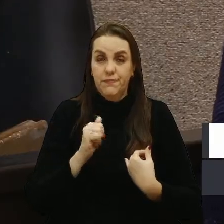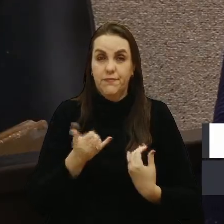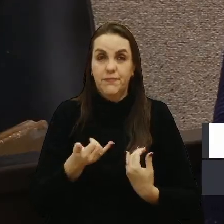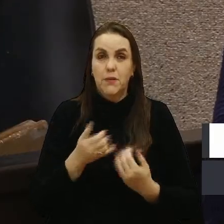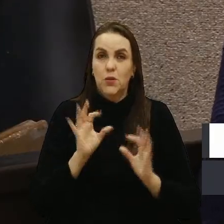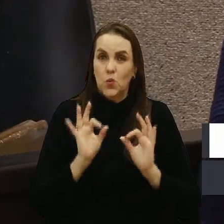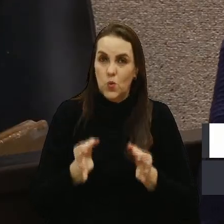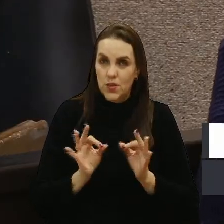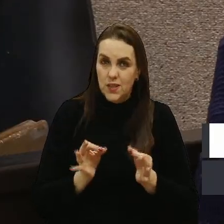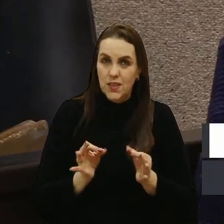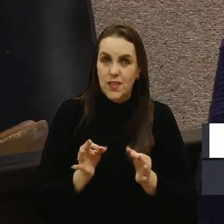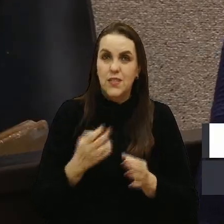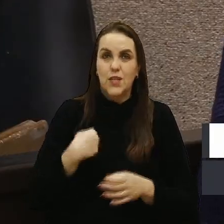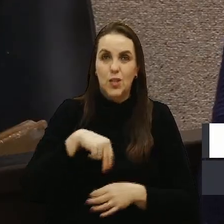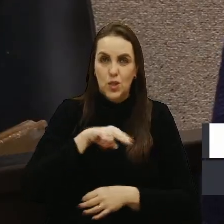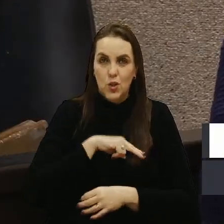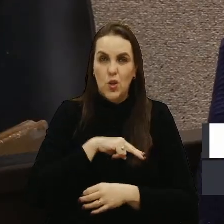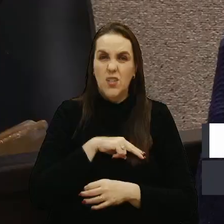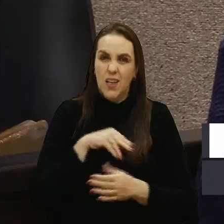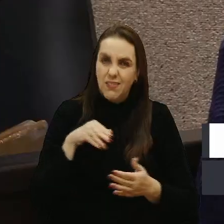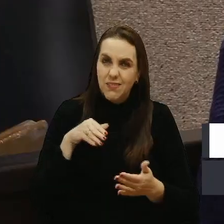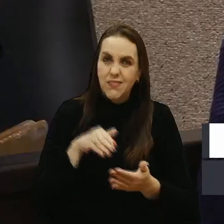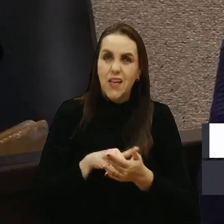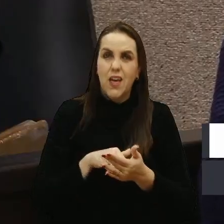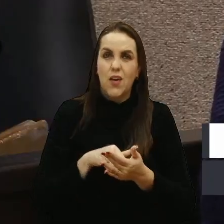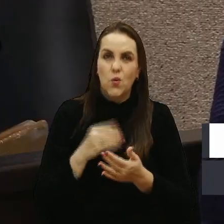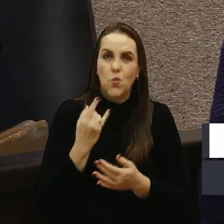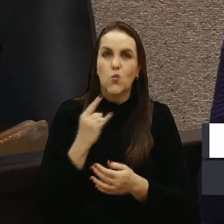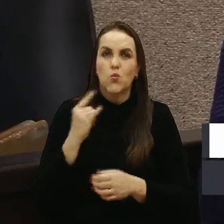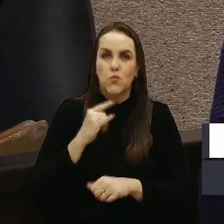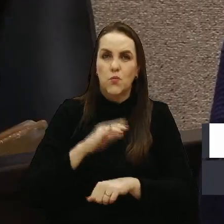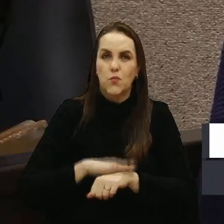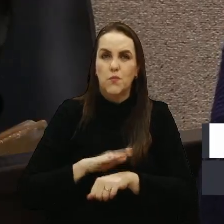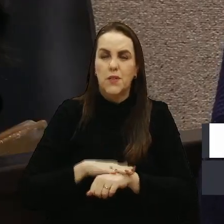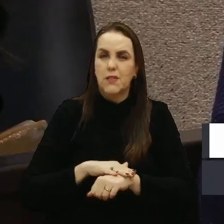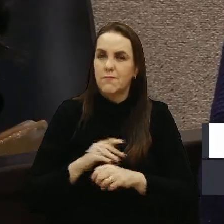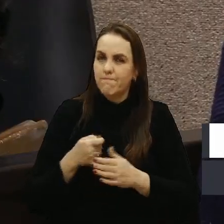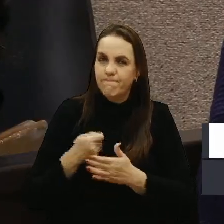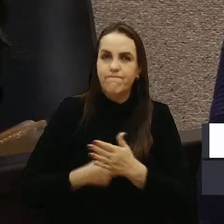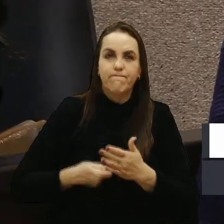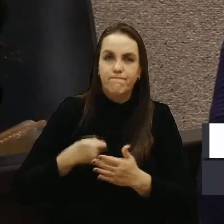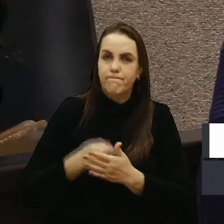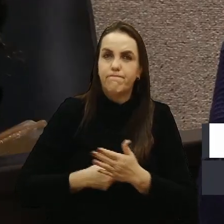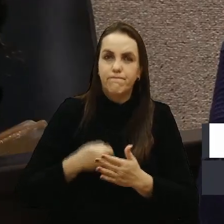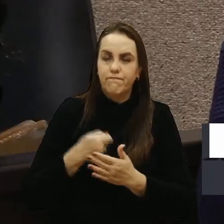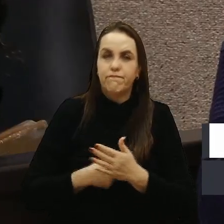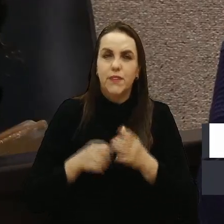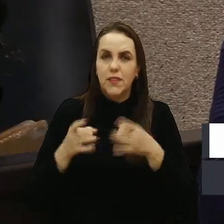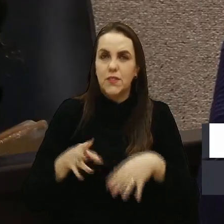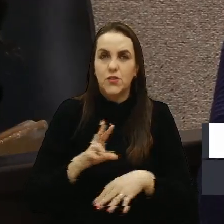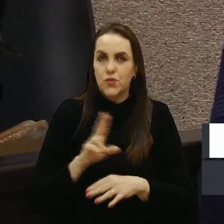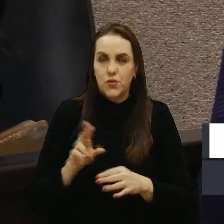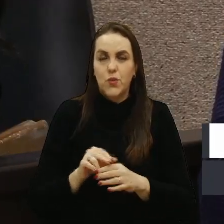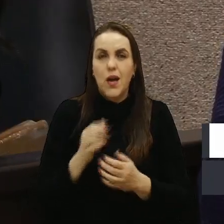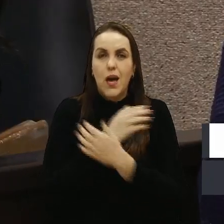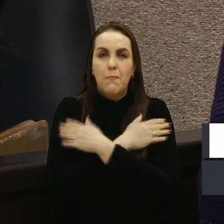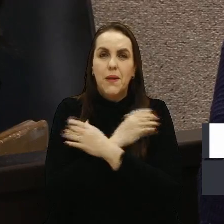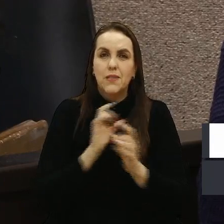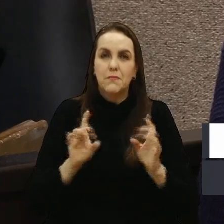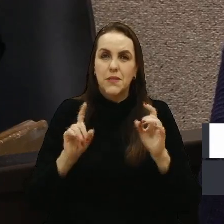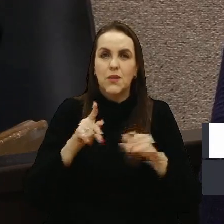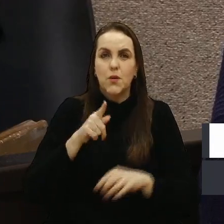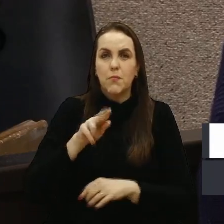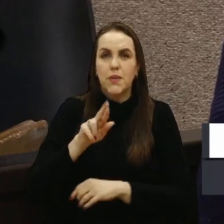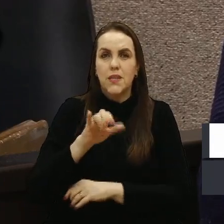certeza a gente esteve até o último, sem desistir, né? Então, um abraço especial à Priscila,